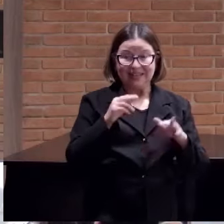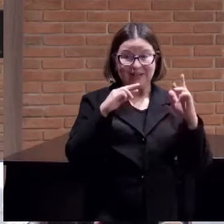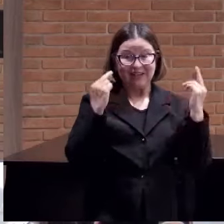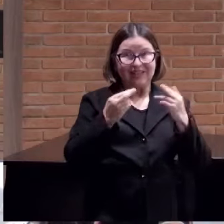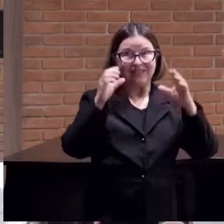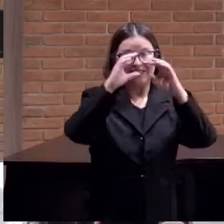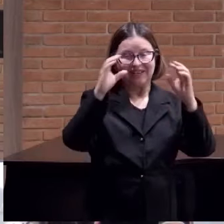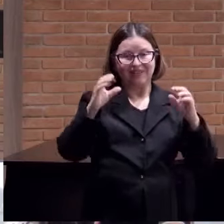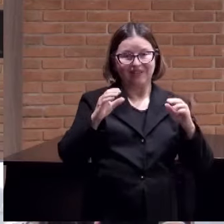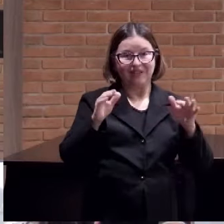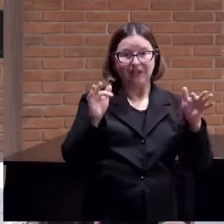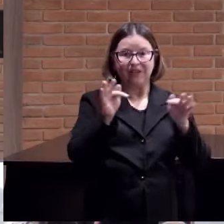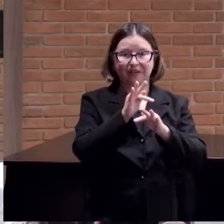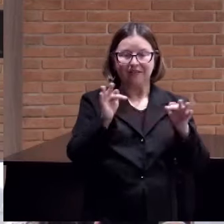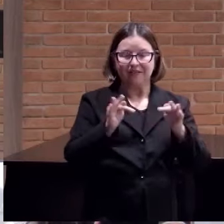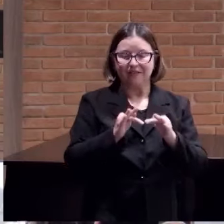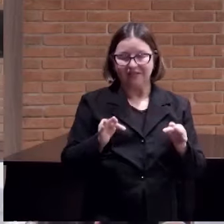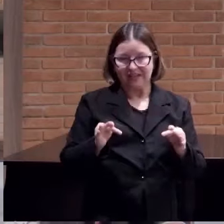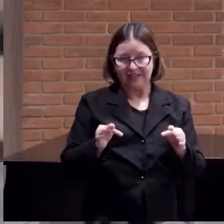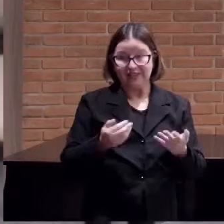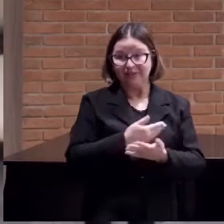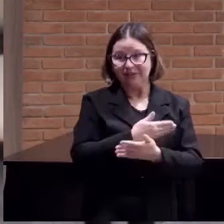minha causa